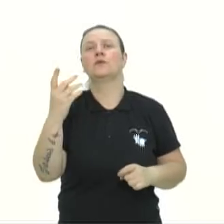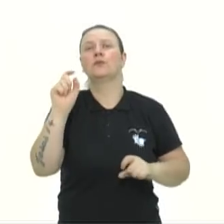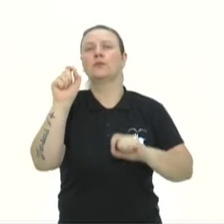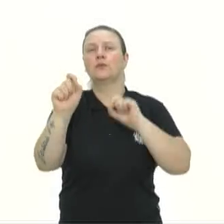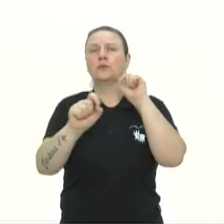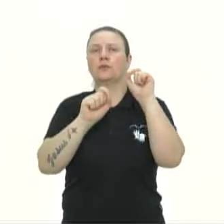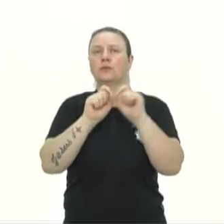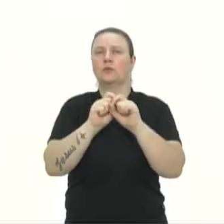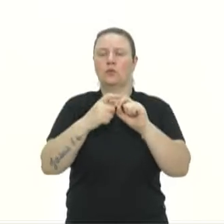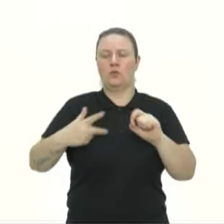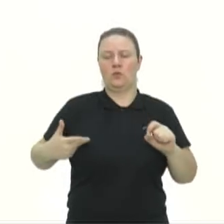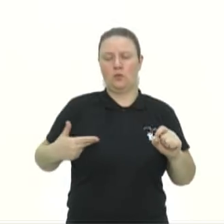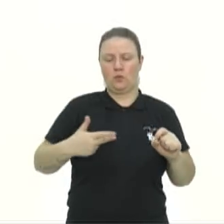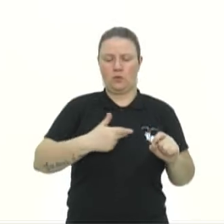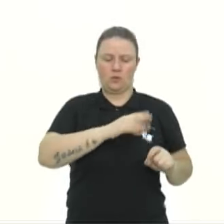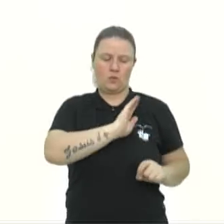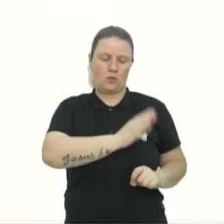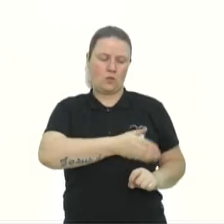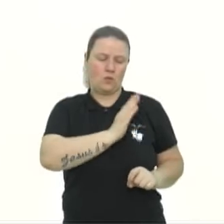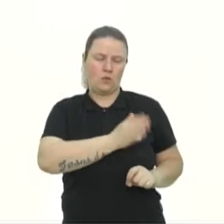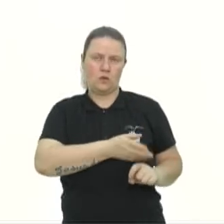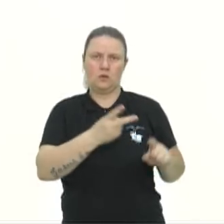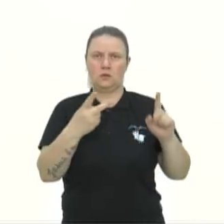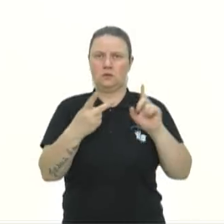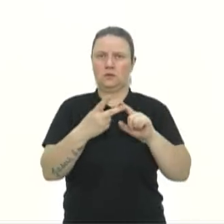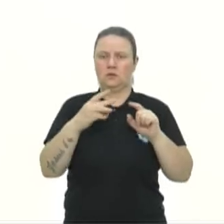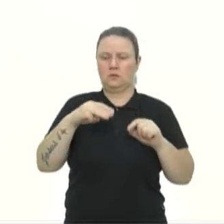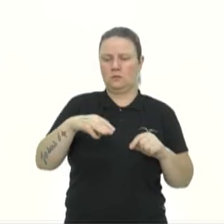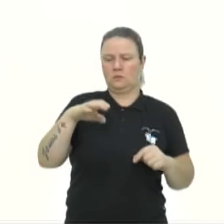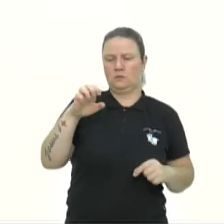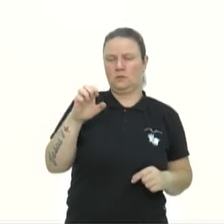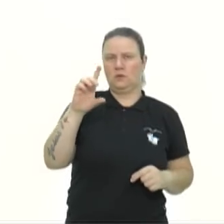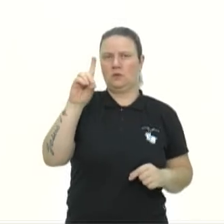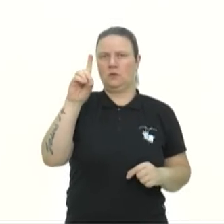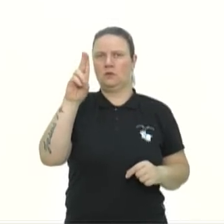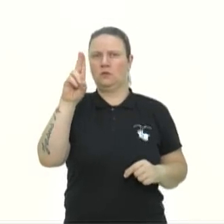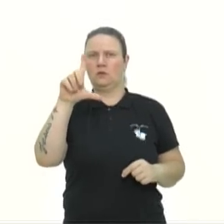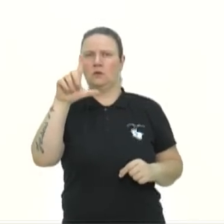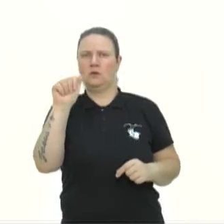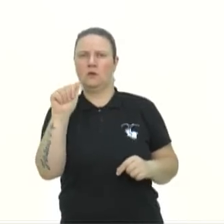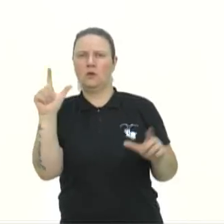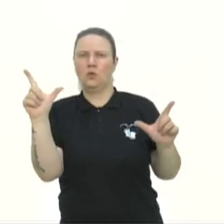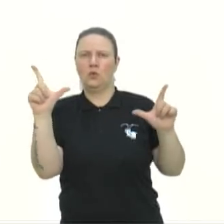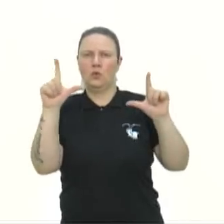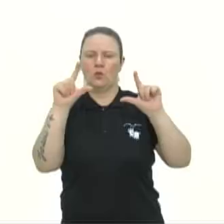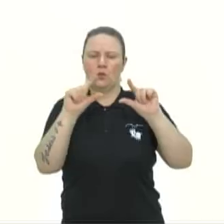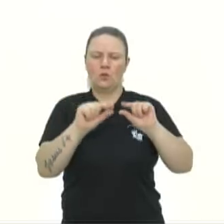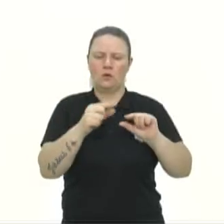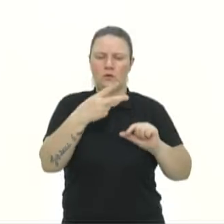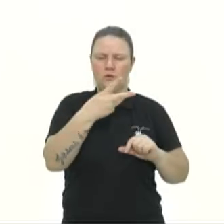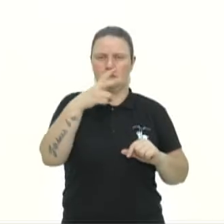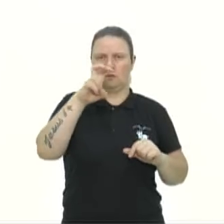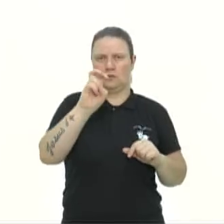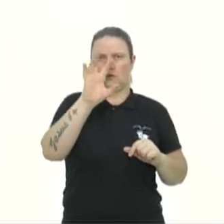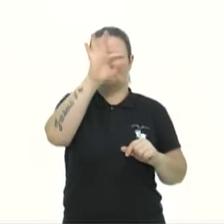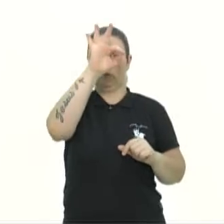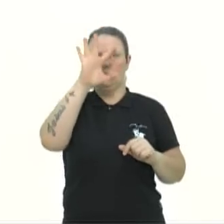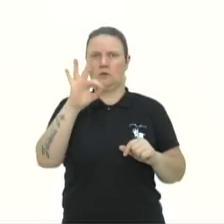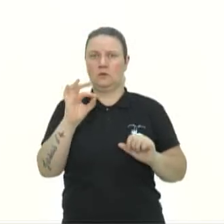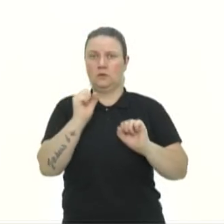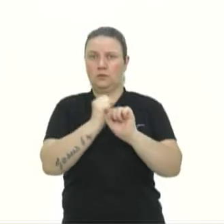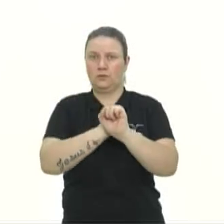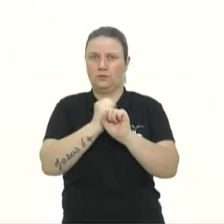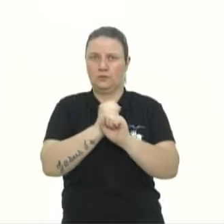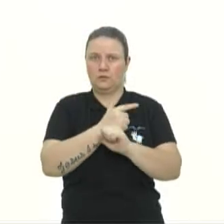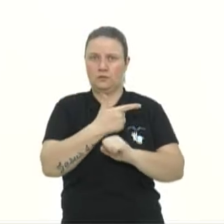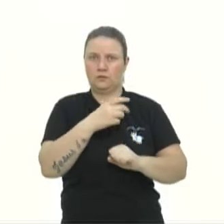os transplantes de coração e de medula óssea diminuíram 25% este